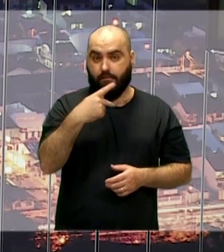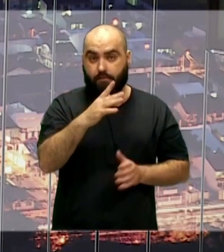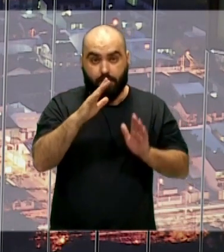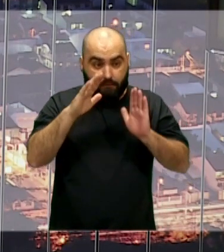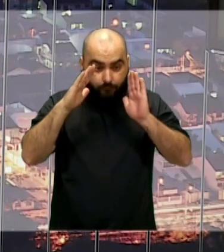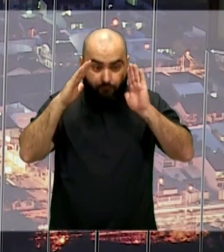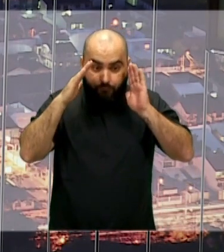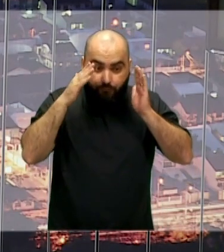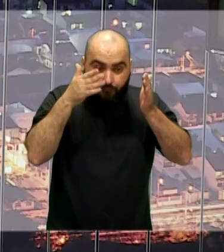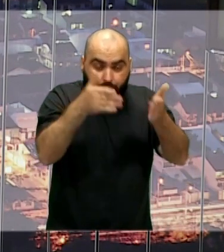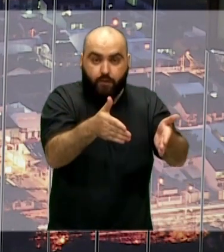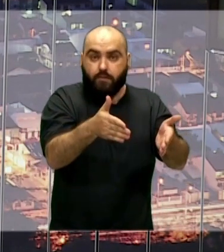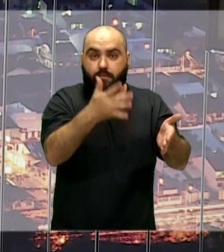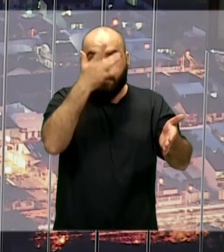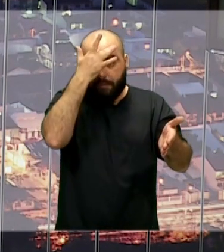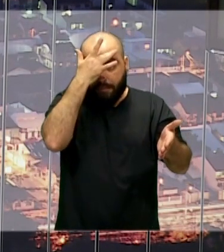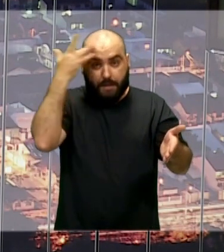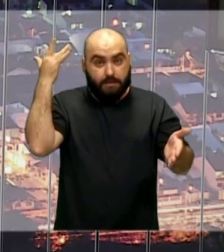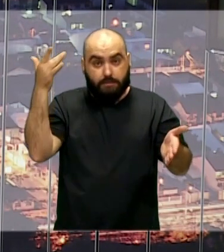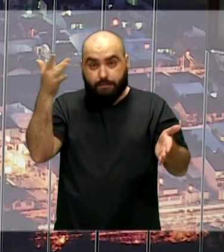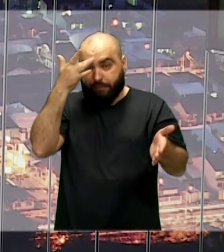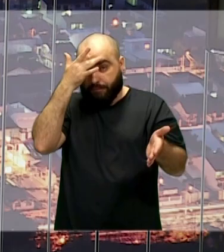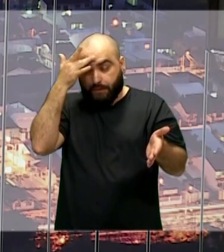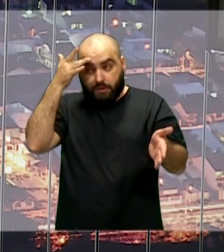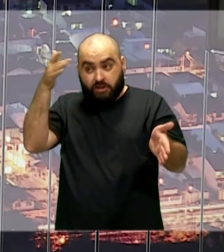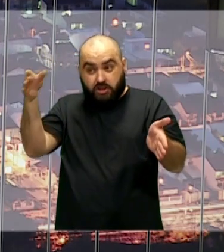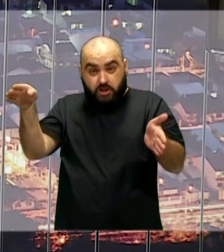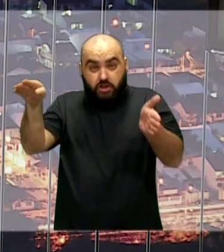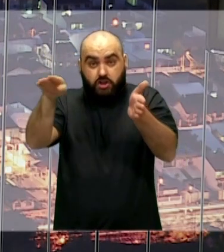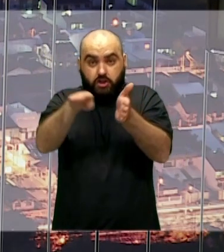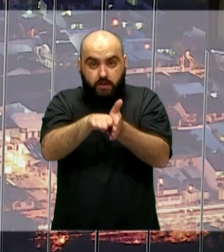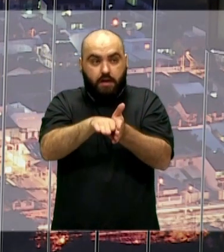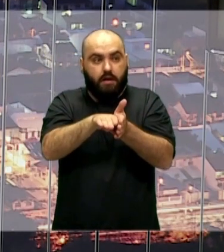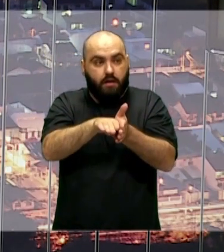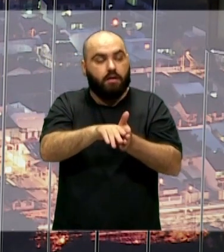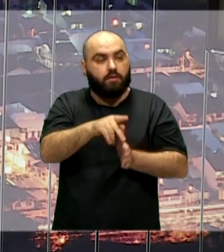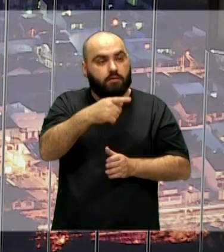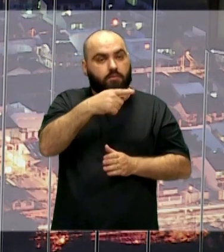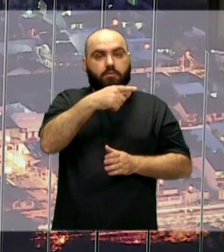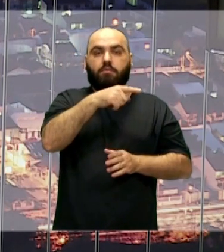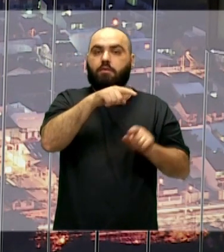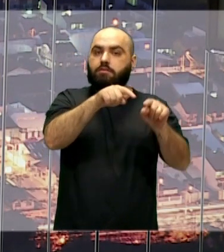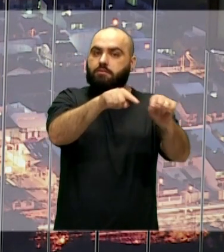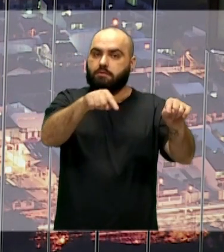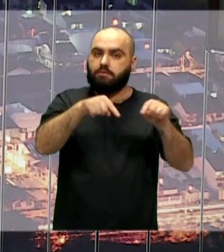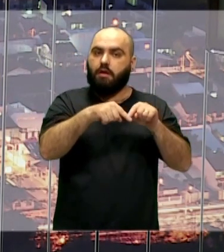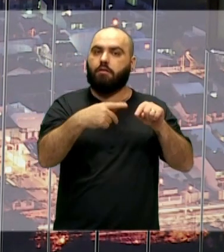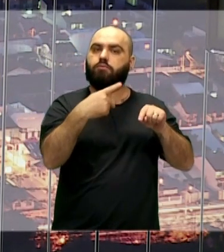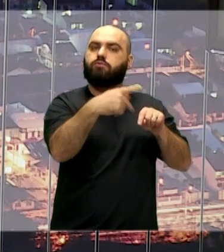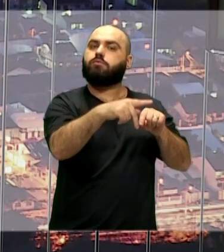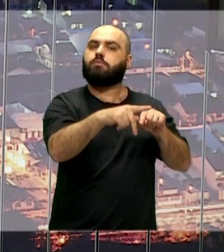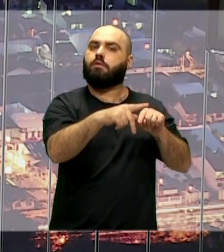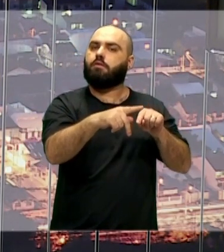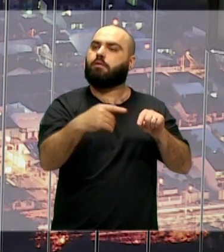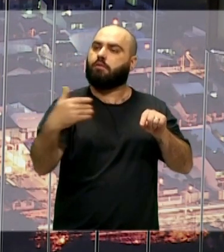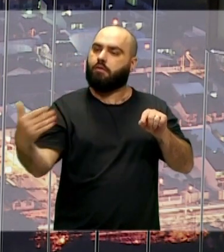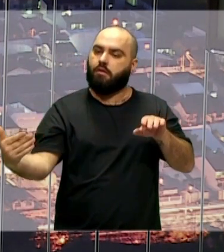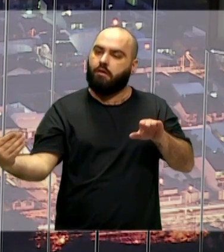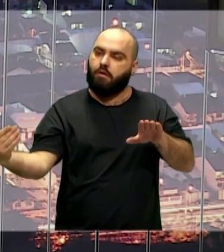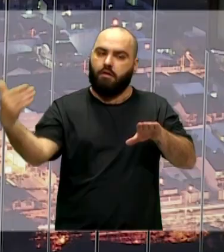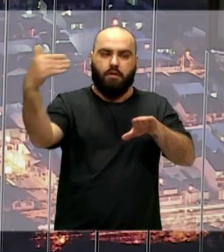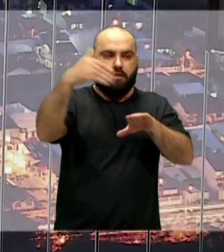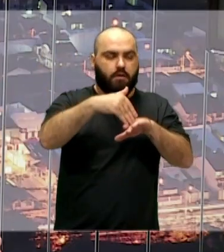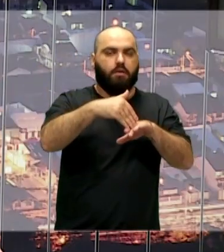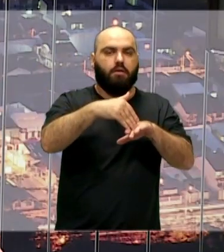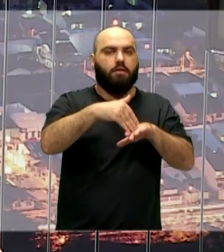maior parte dos que chegam até o teu consultório é o caso das pessoas que têm essa dificuldade, que às vezes